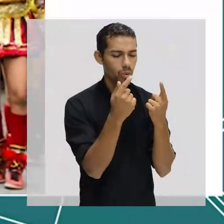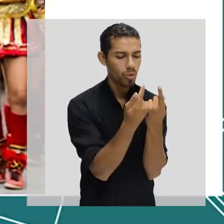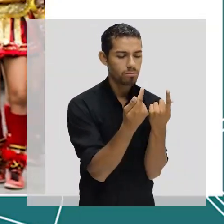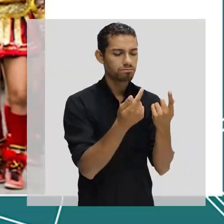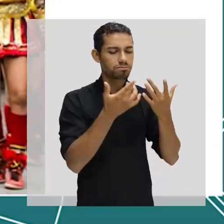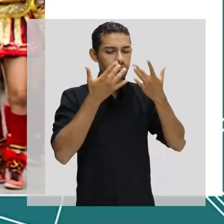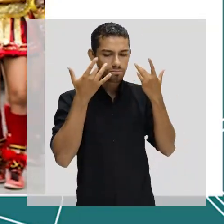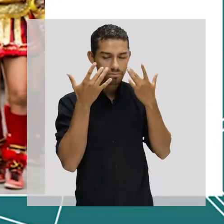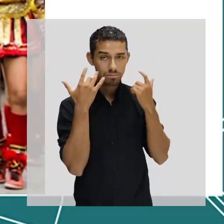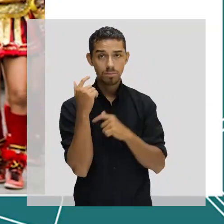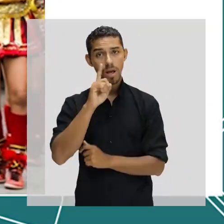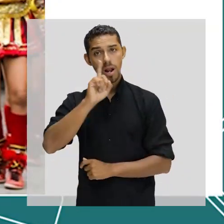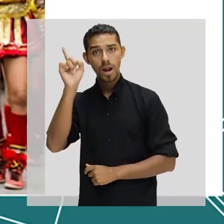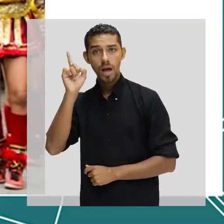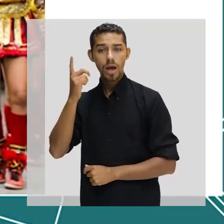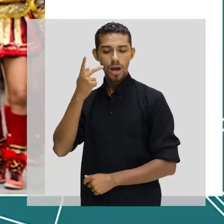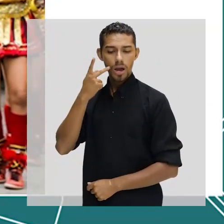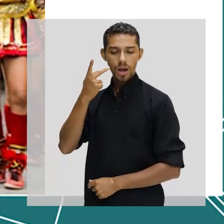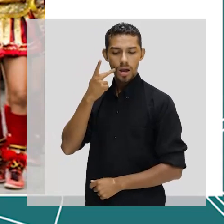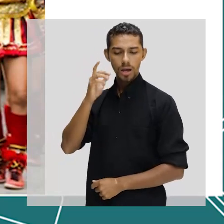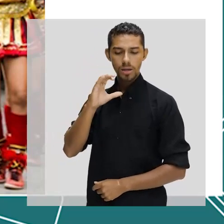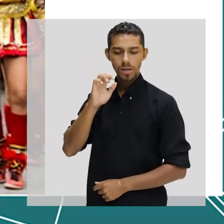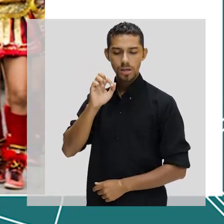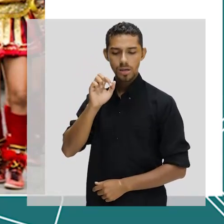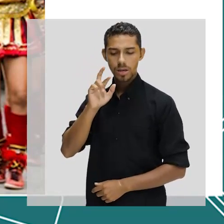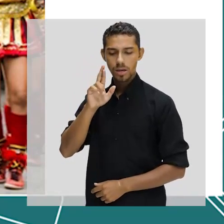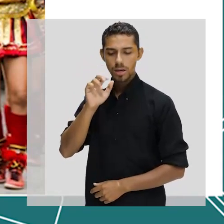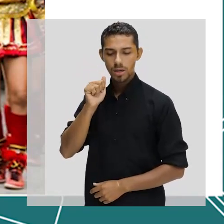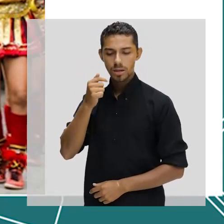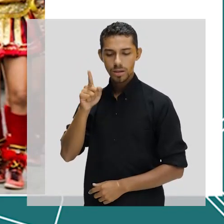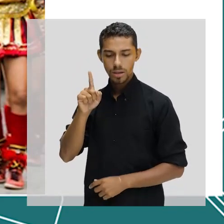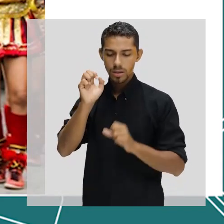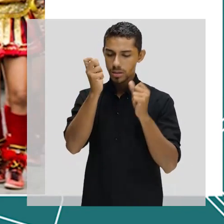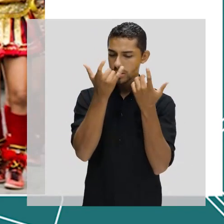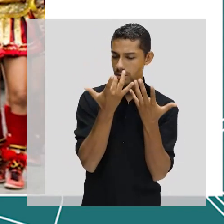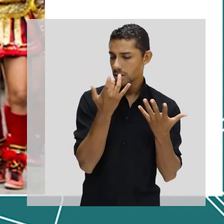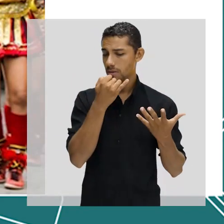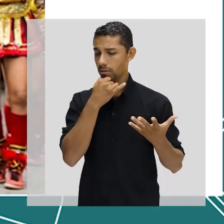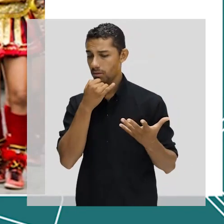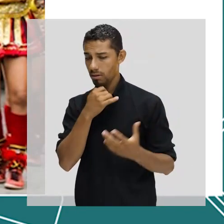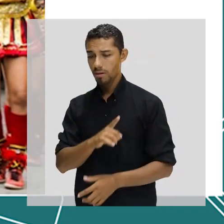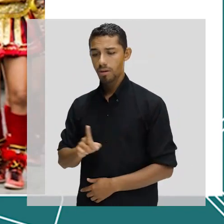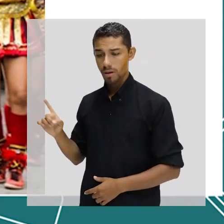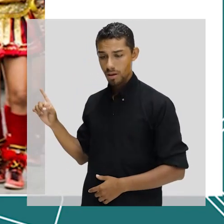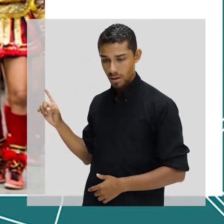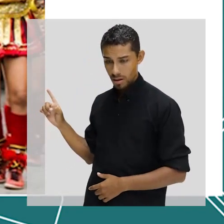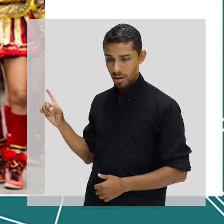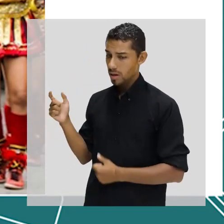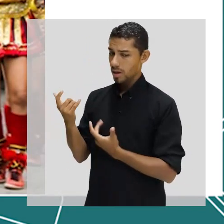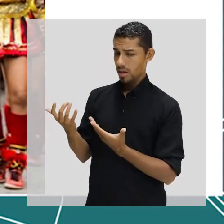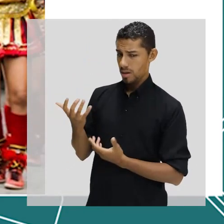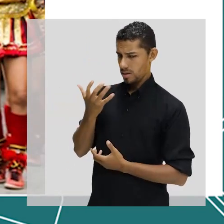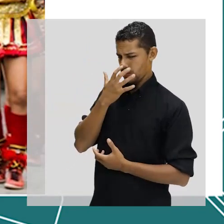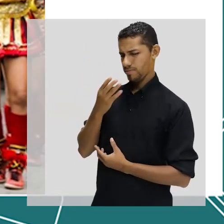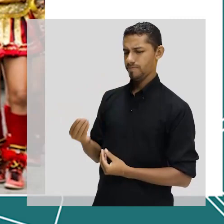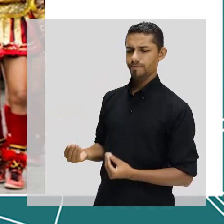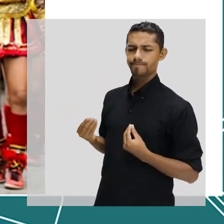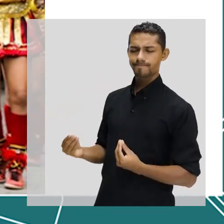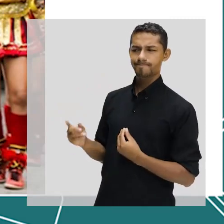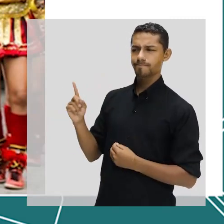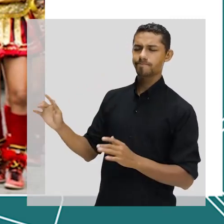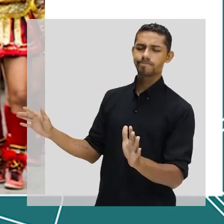Ah, professor, já vi isso na minha cidade. Ah, professor, já vi isso no Ceará. Do que trata? Você não pode simplesmente olhar e dizer assim, isso é uma bobagem, porque